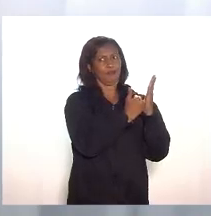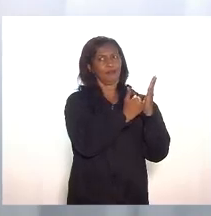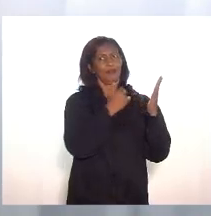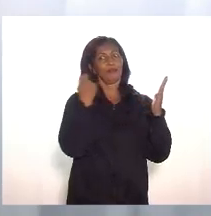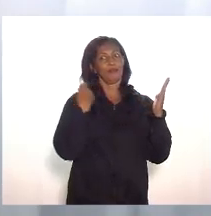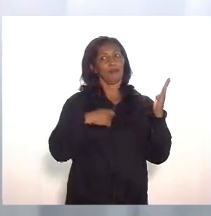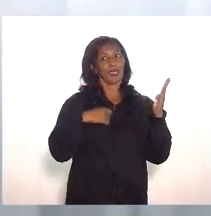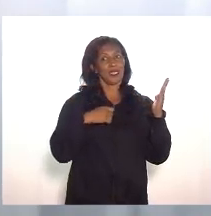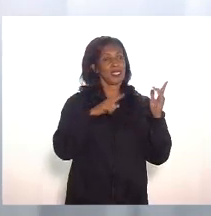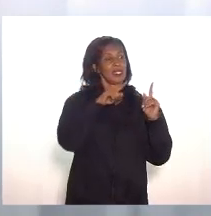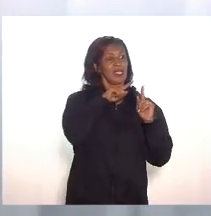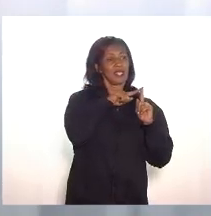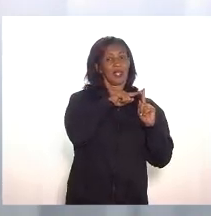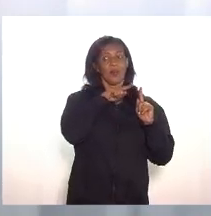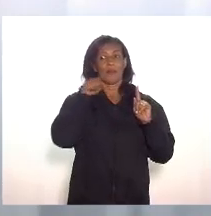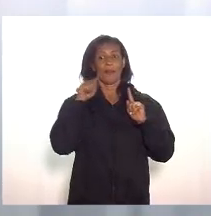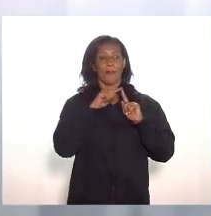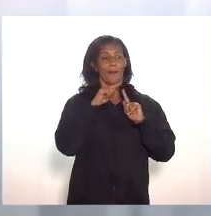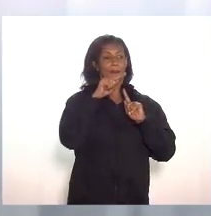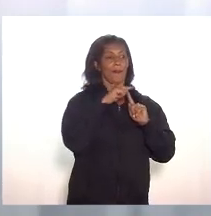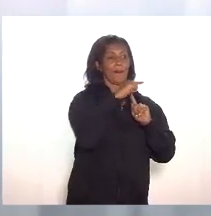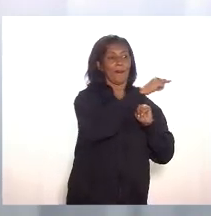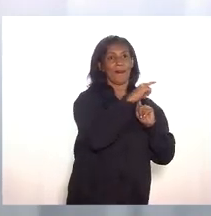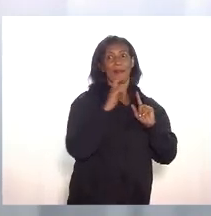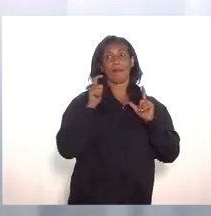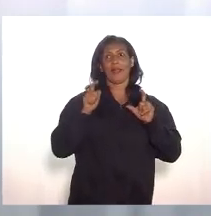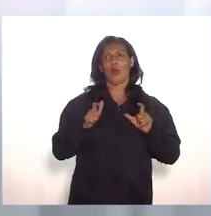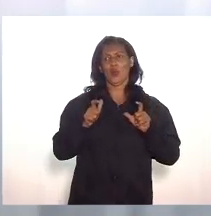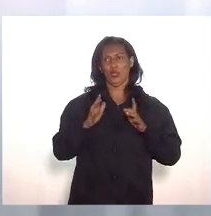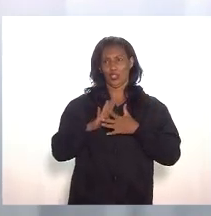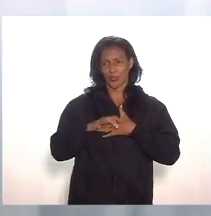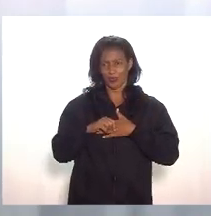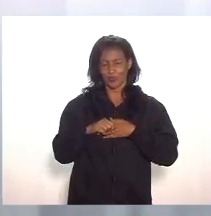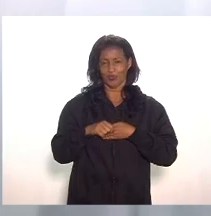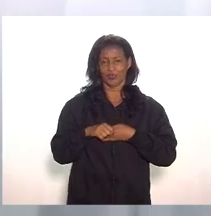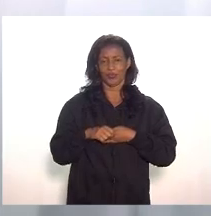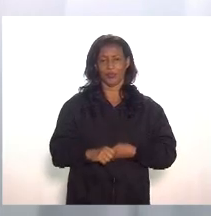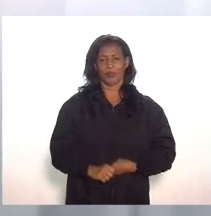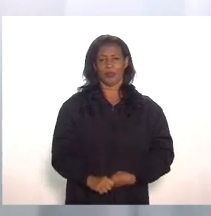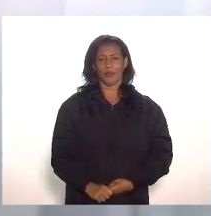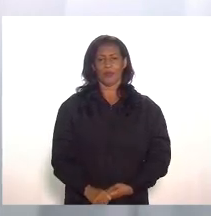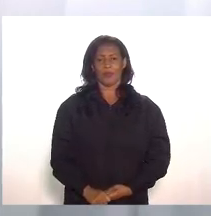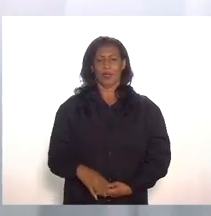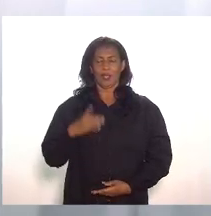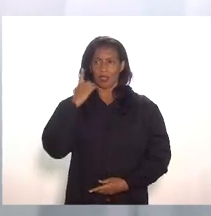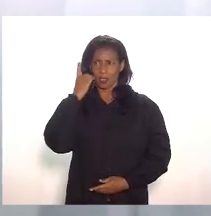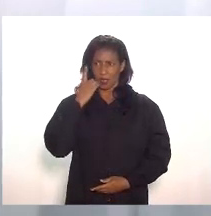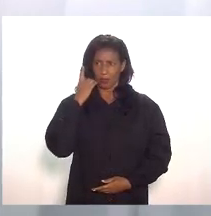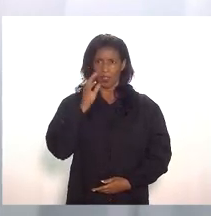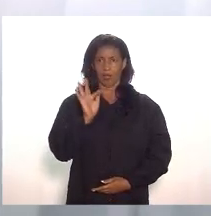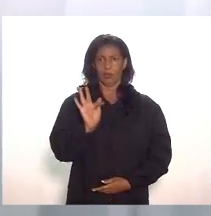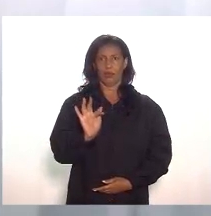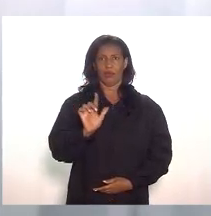de onde para onde sai o documento e para onde irá. O deputado Flávio Serafim estava escrito...